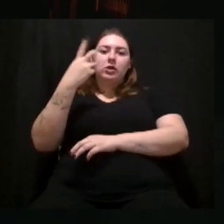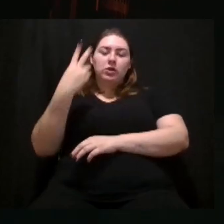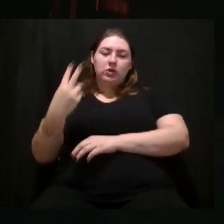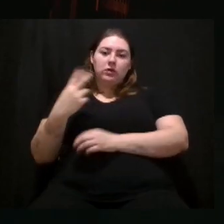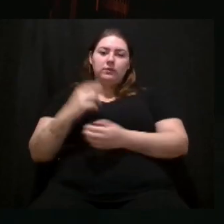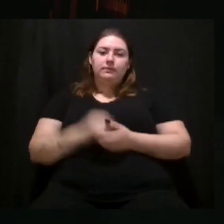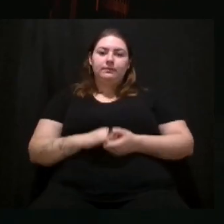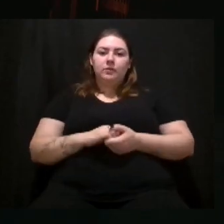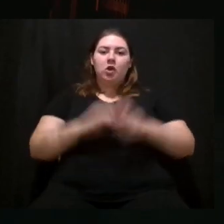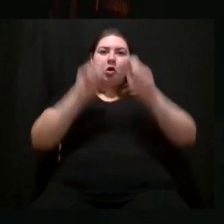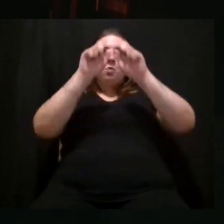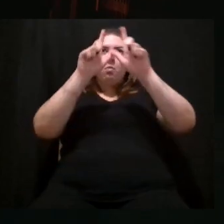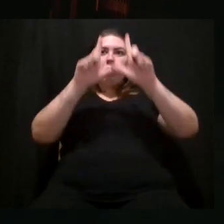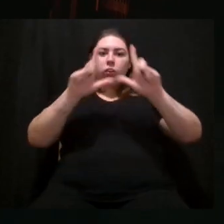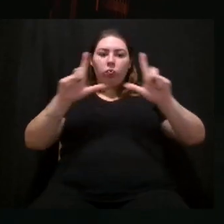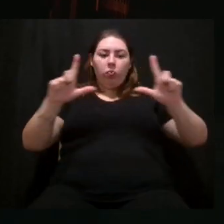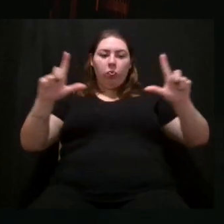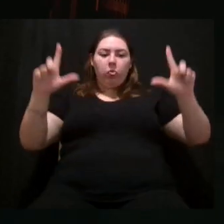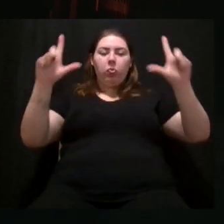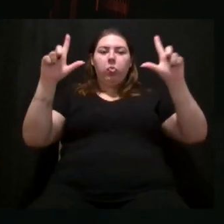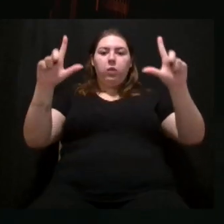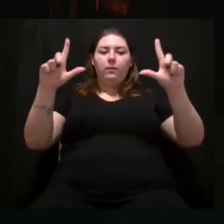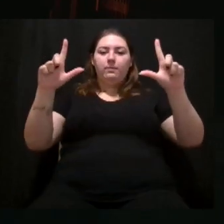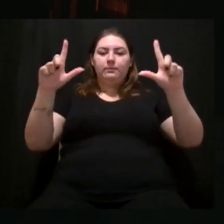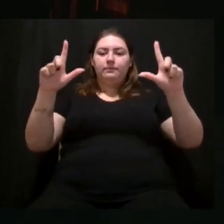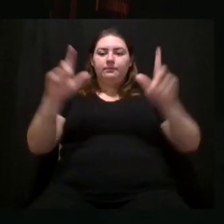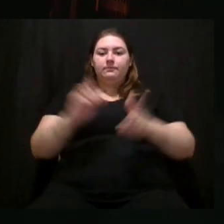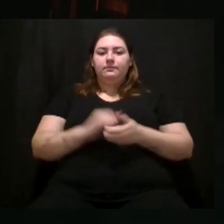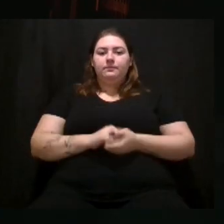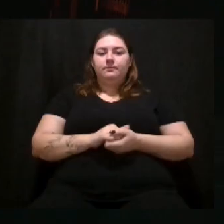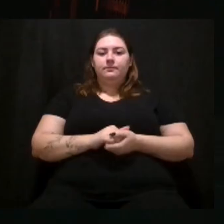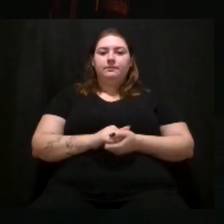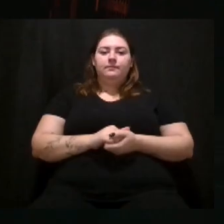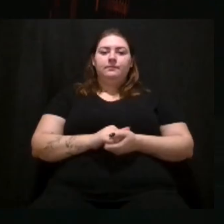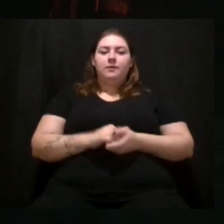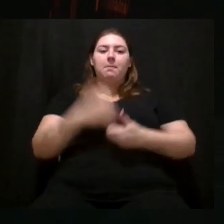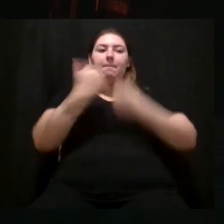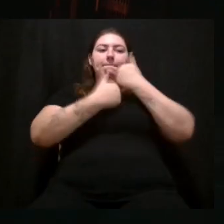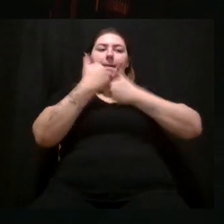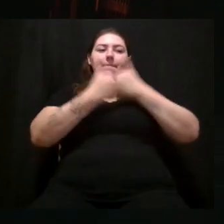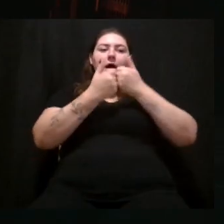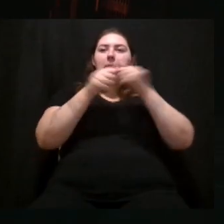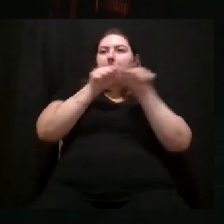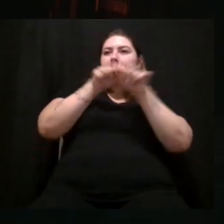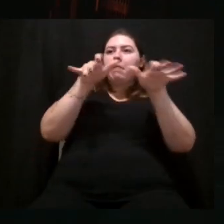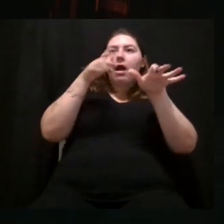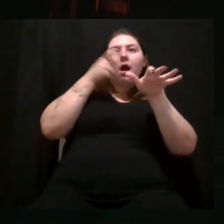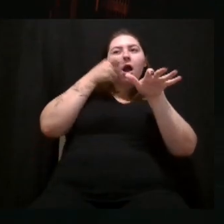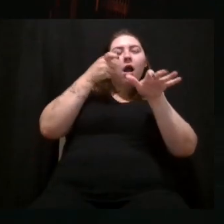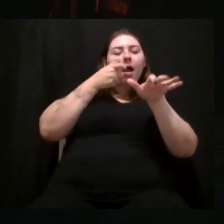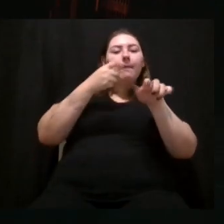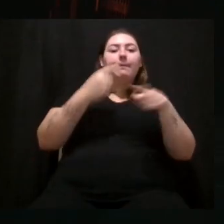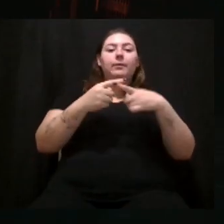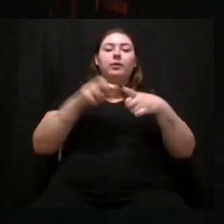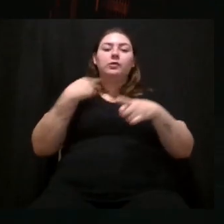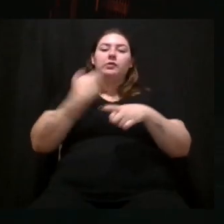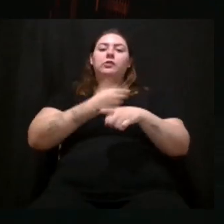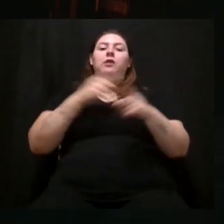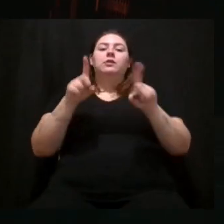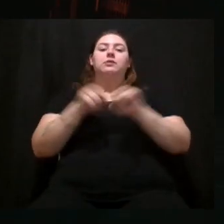por 7 metros de altura para a transmissão da partida, e a gente se encontra lá porque a nossa equipe também